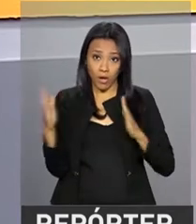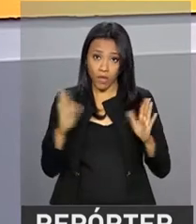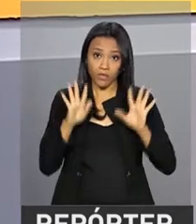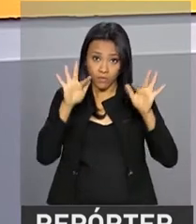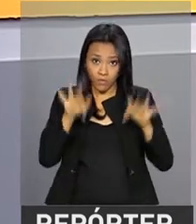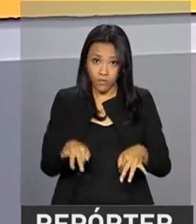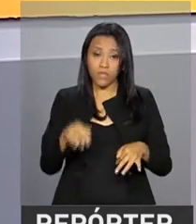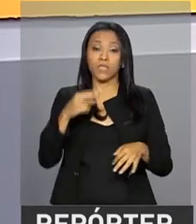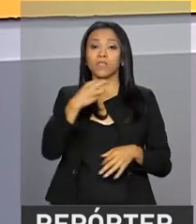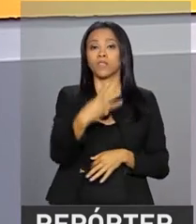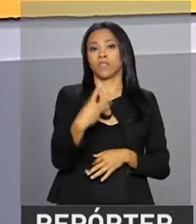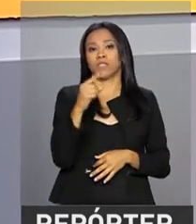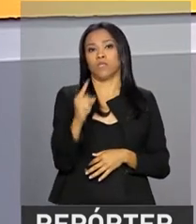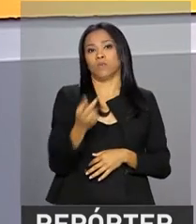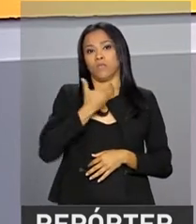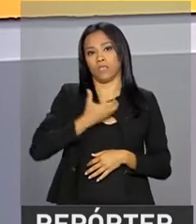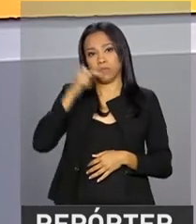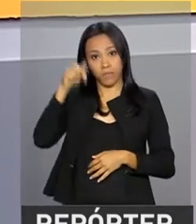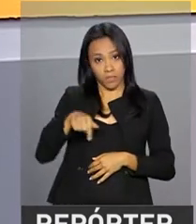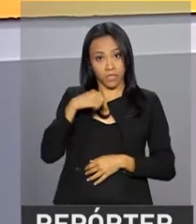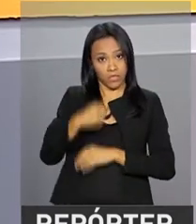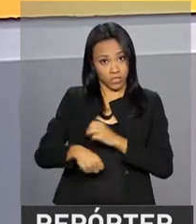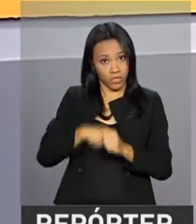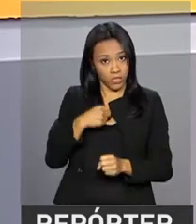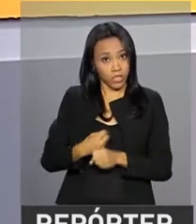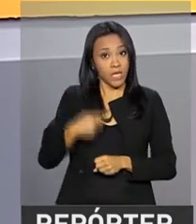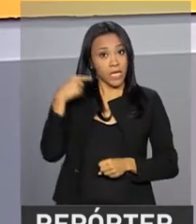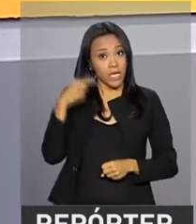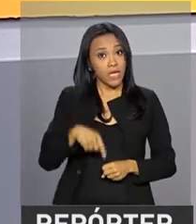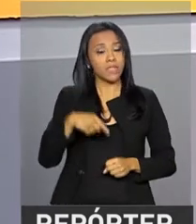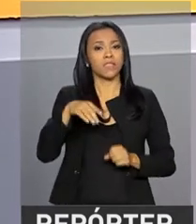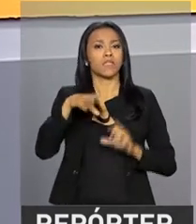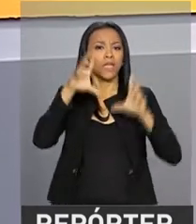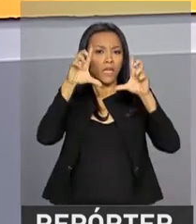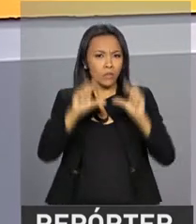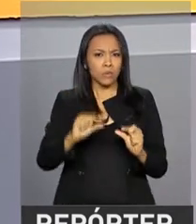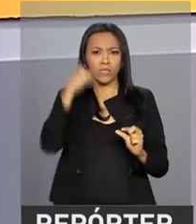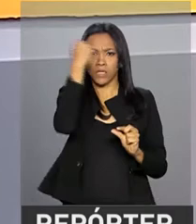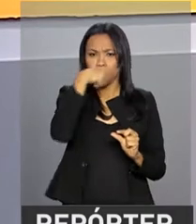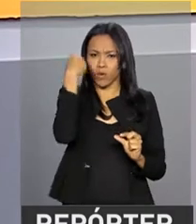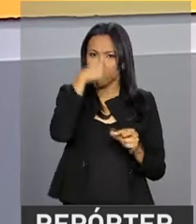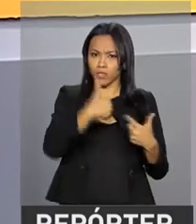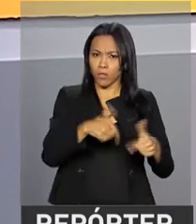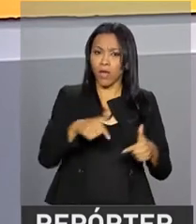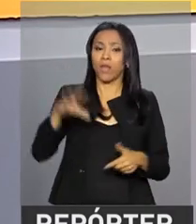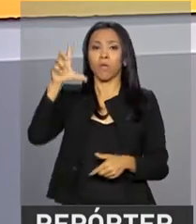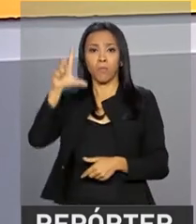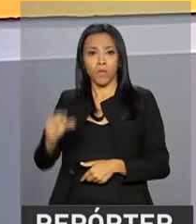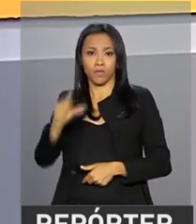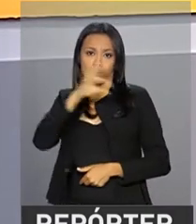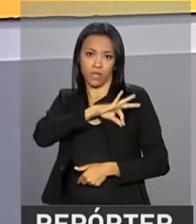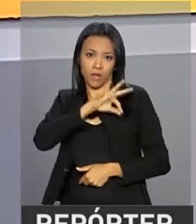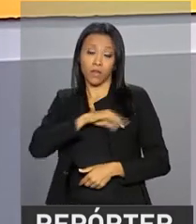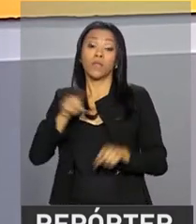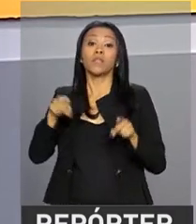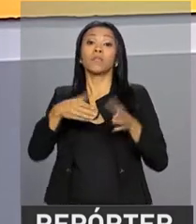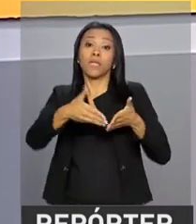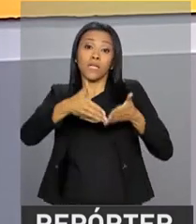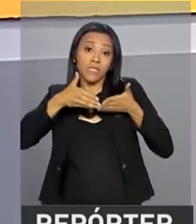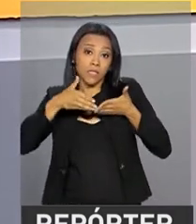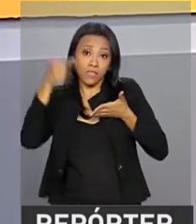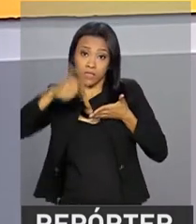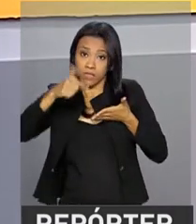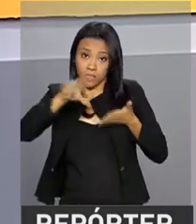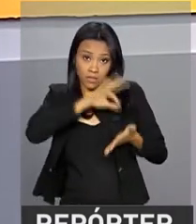dia 31 de dezembro deste ano. Programas de redução de jornada com menor remuneração e também a licença sem